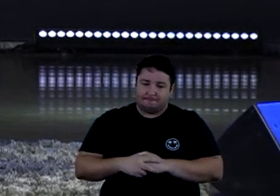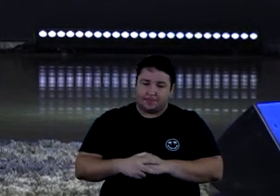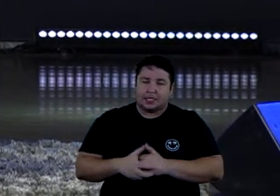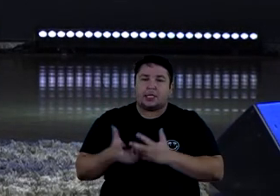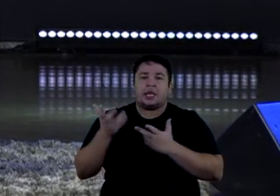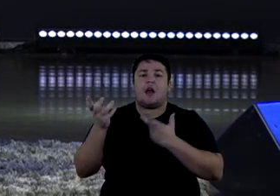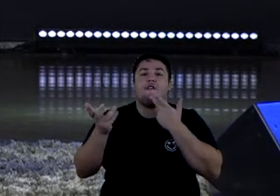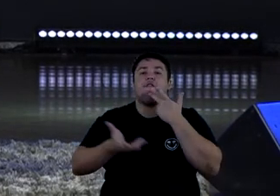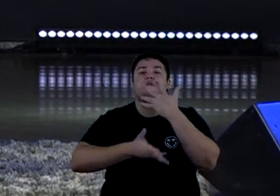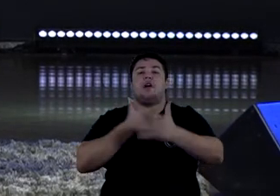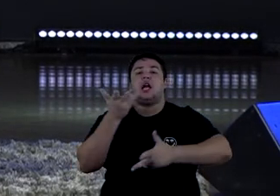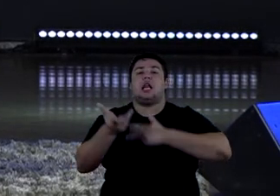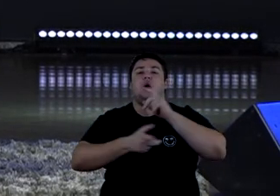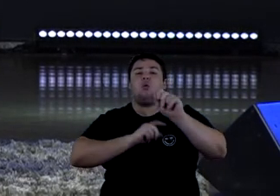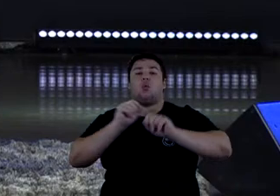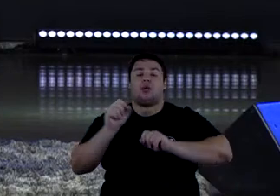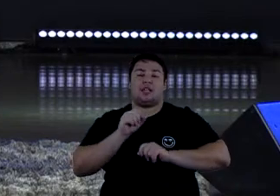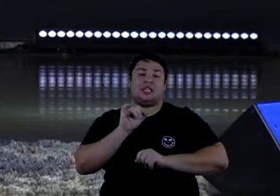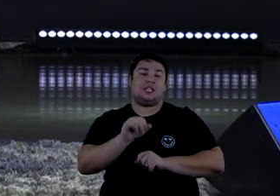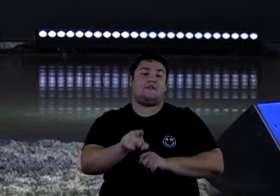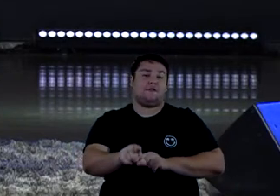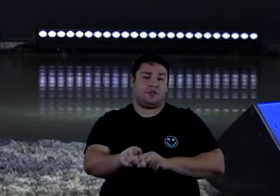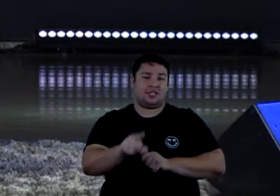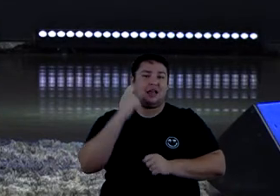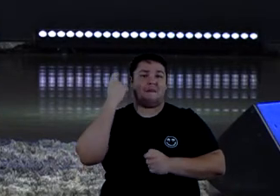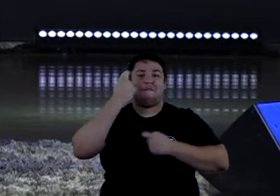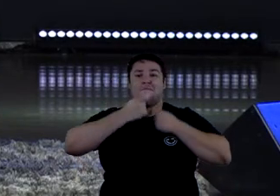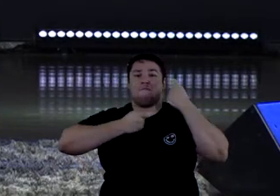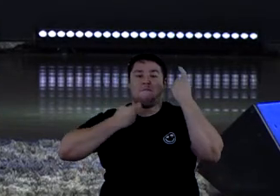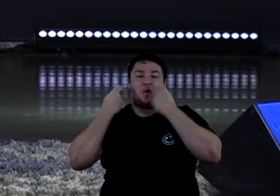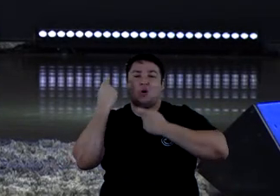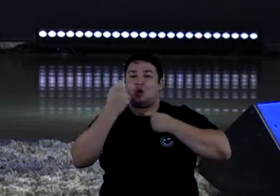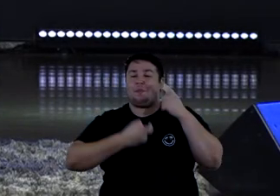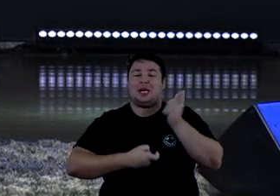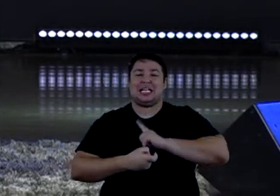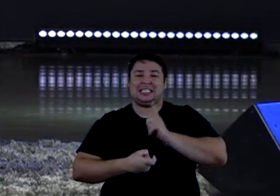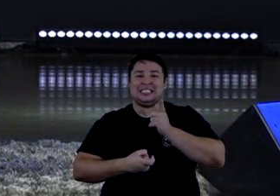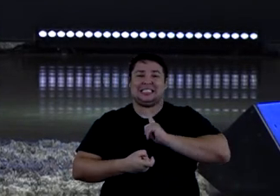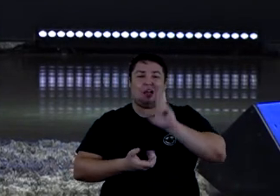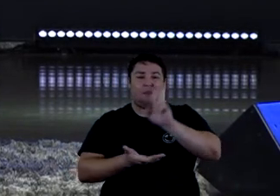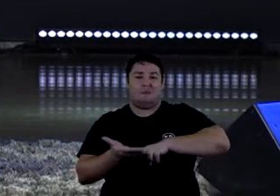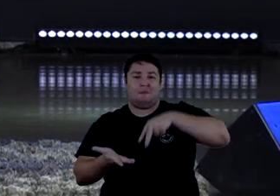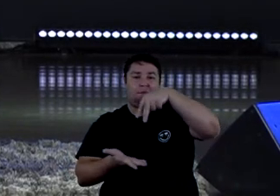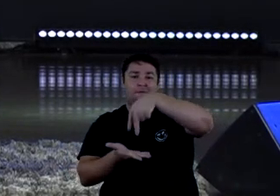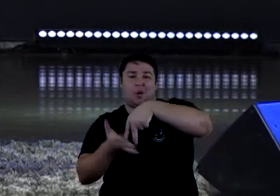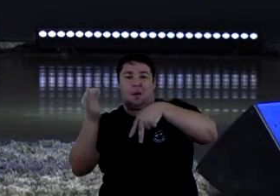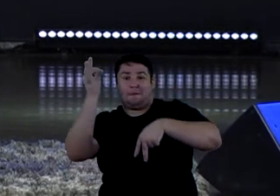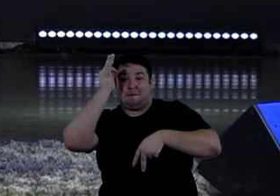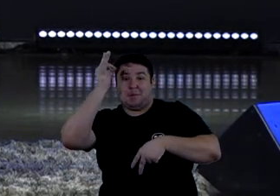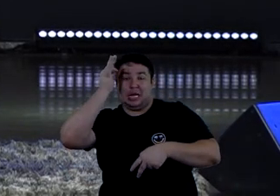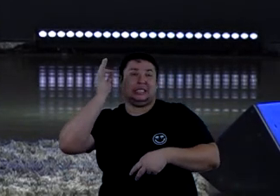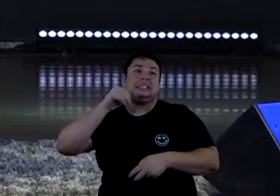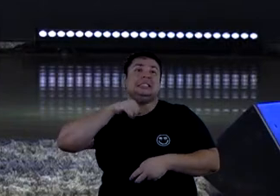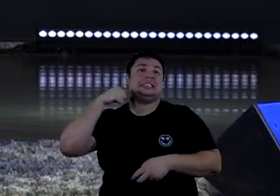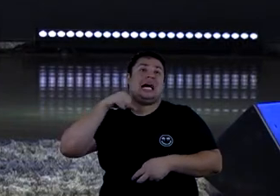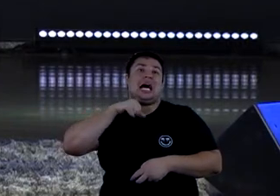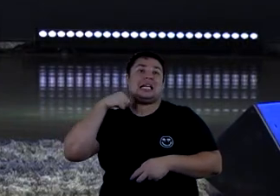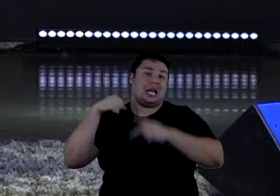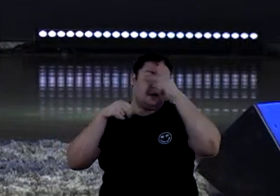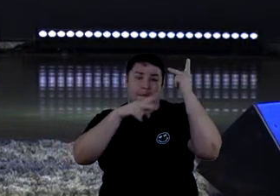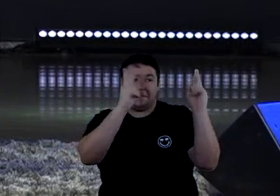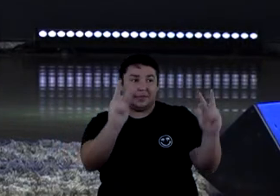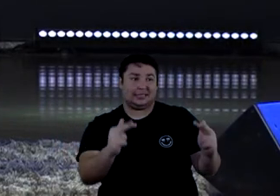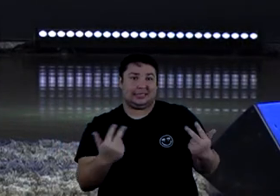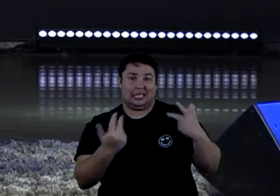Querendo dizer o seguinte: se você só se preocupa em ter um posicionamento espiritual e fazer sacrifícios quando alguém está te olhando